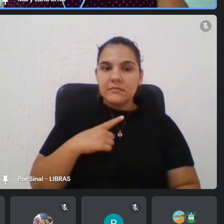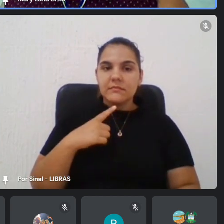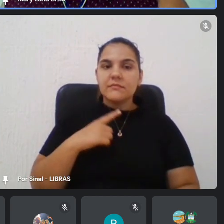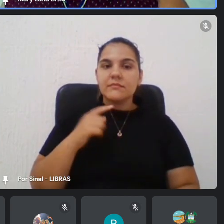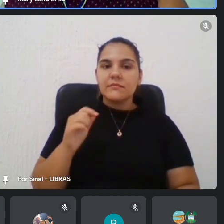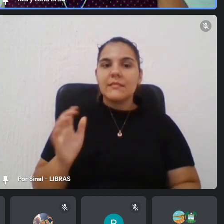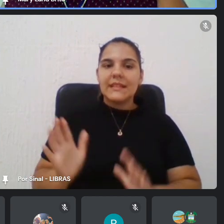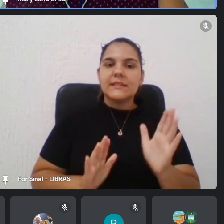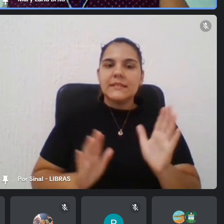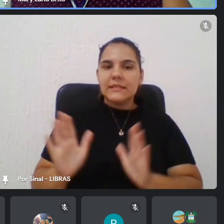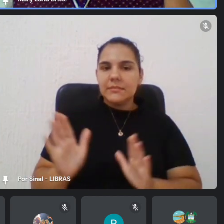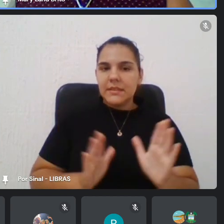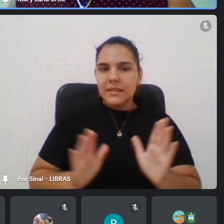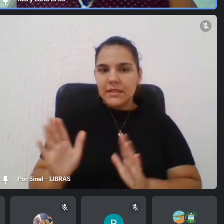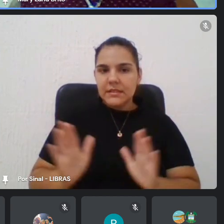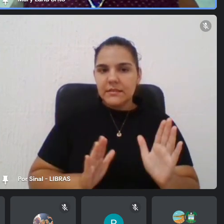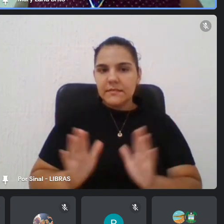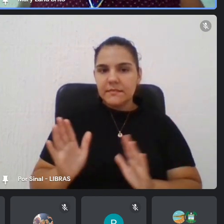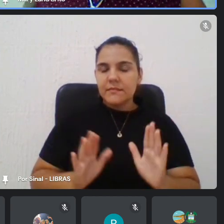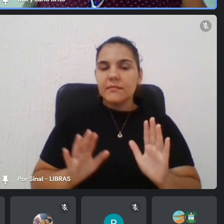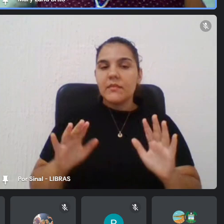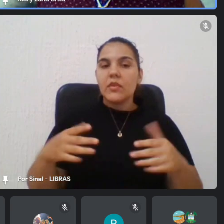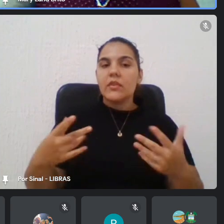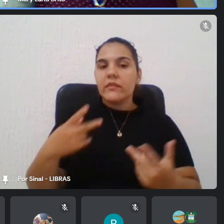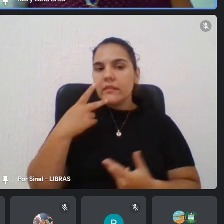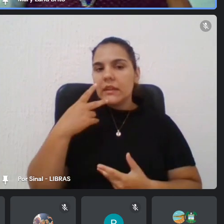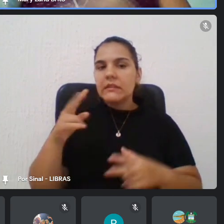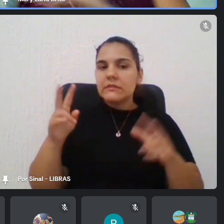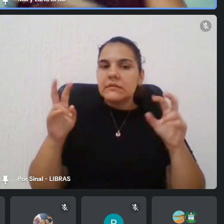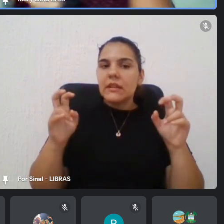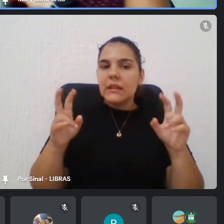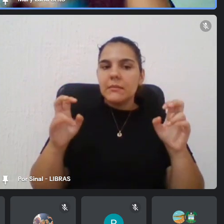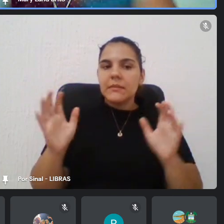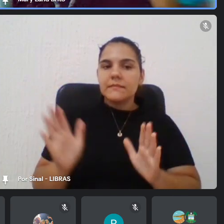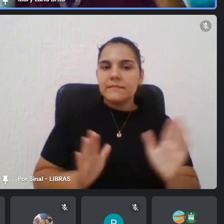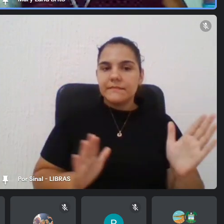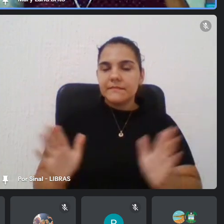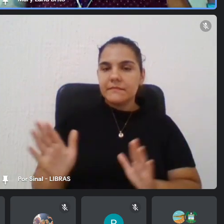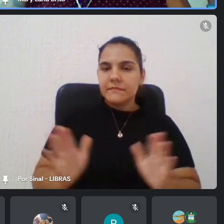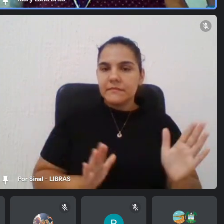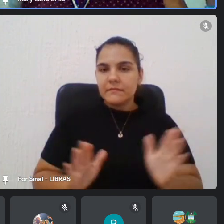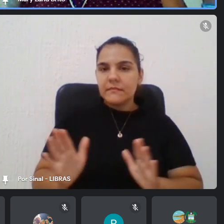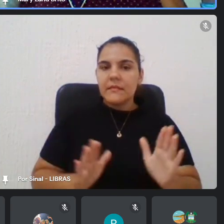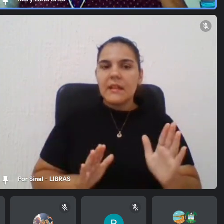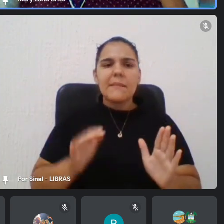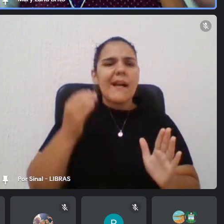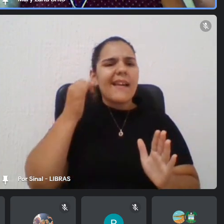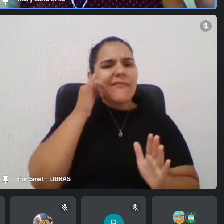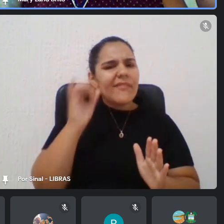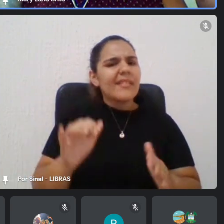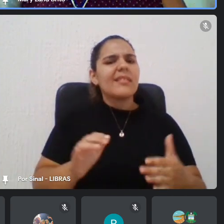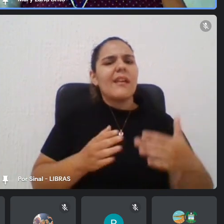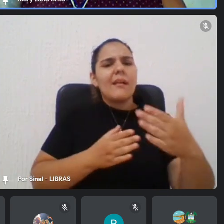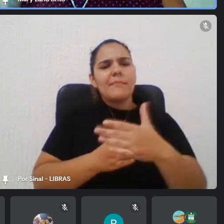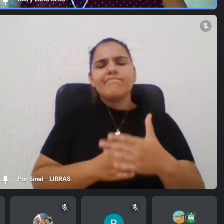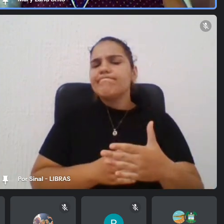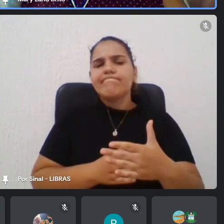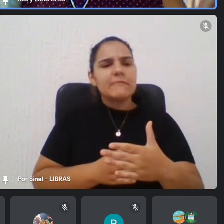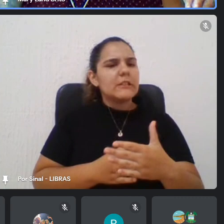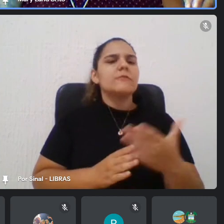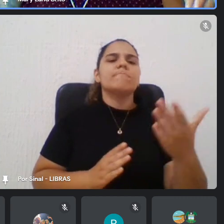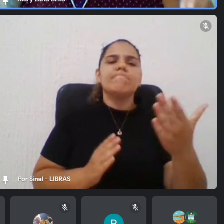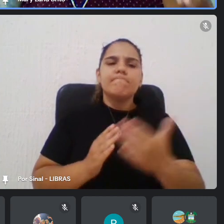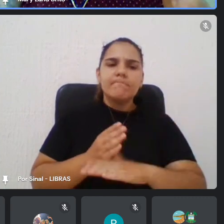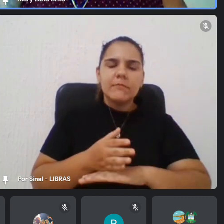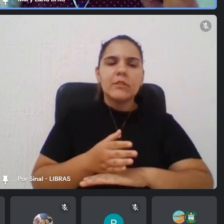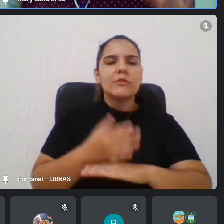acessibilidade, e quando a gente fala em acessibilidade, é para a gente se livrar das barreiras que trazem a gente até aqui